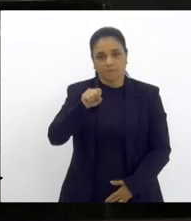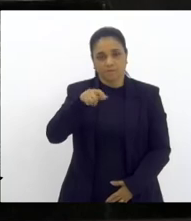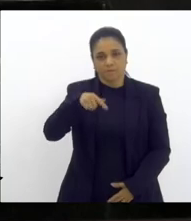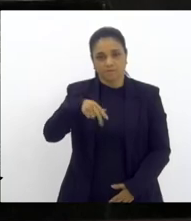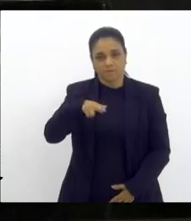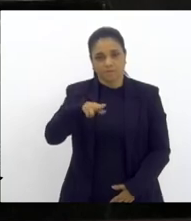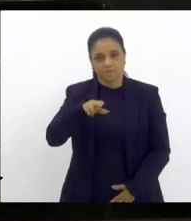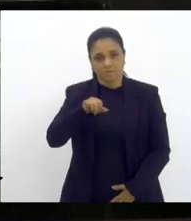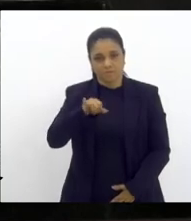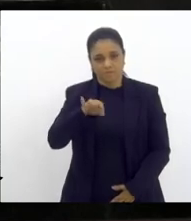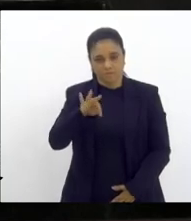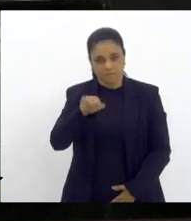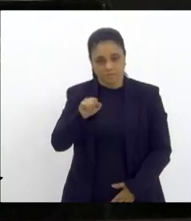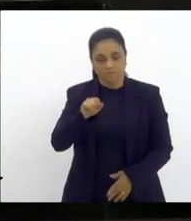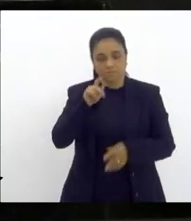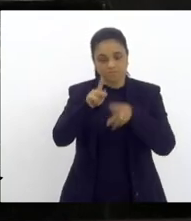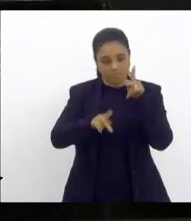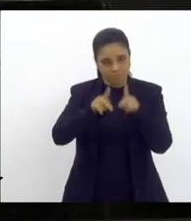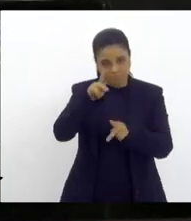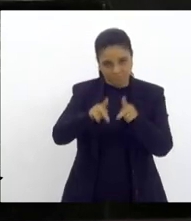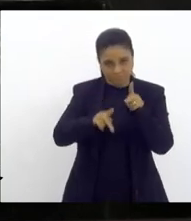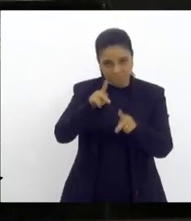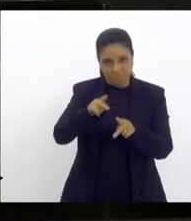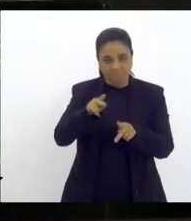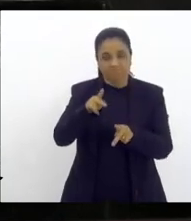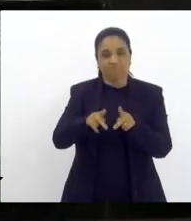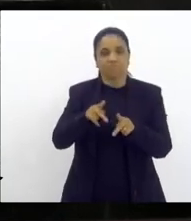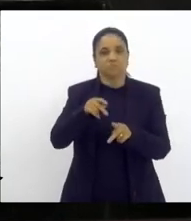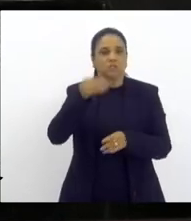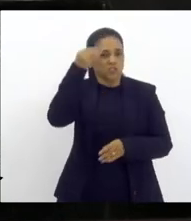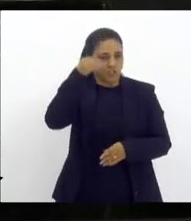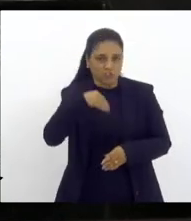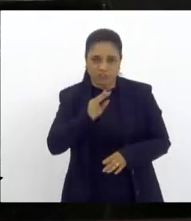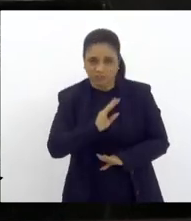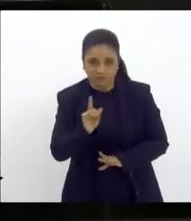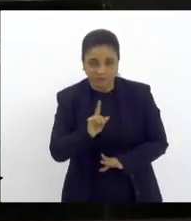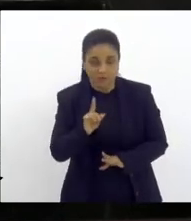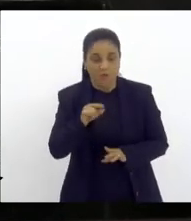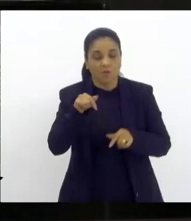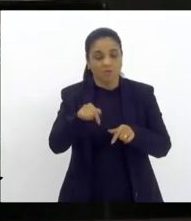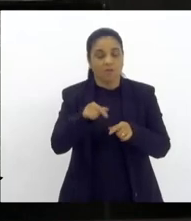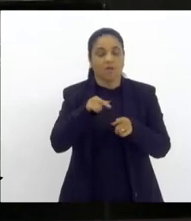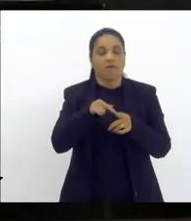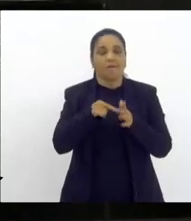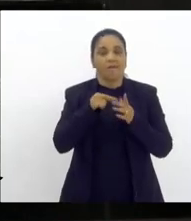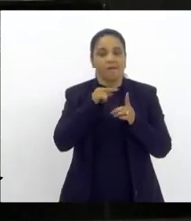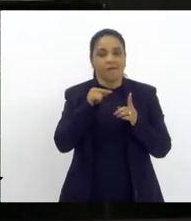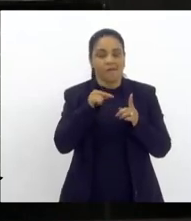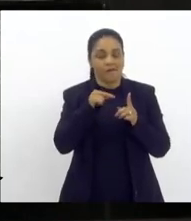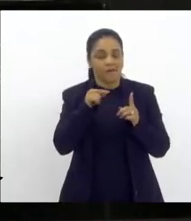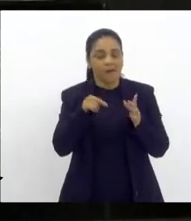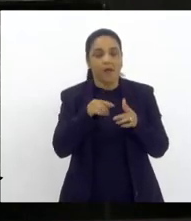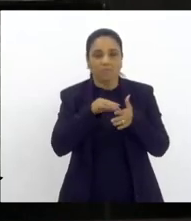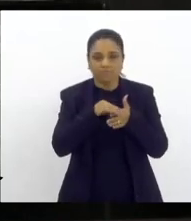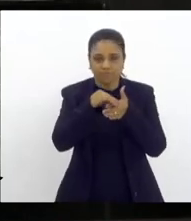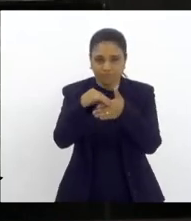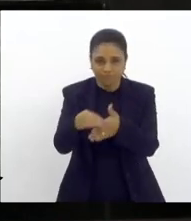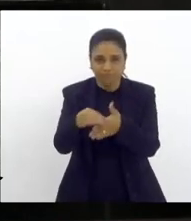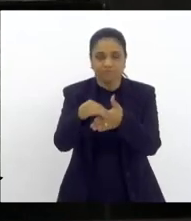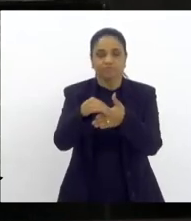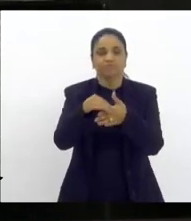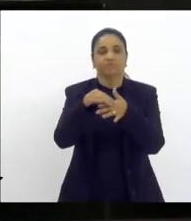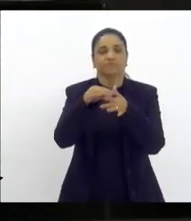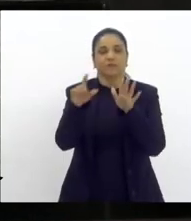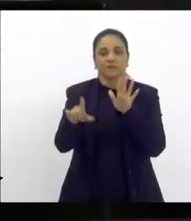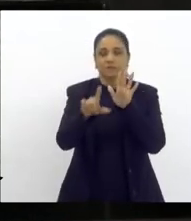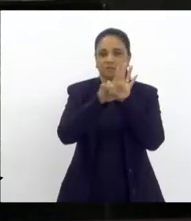Popular que não desanimem que essa indicação Legislativa apresentada hoje aqui na casa por